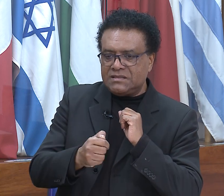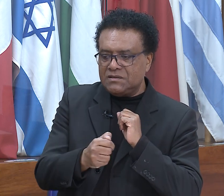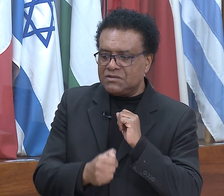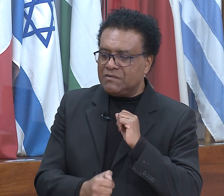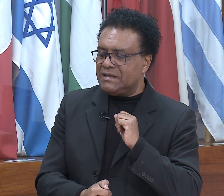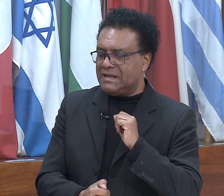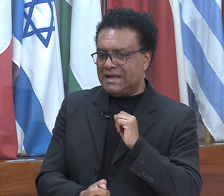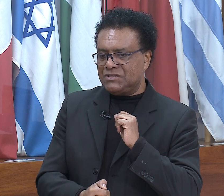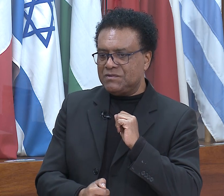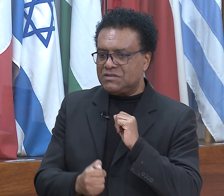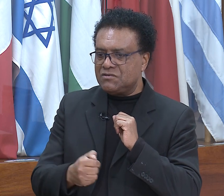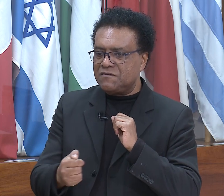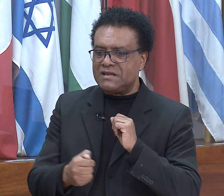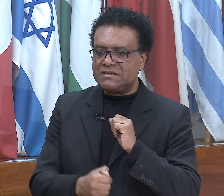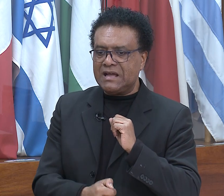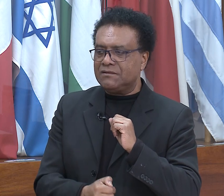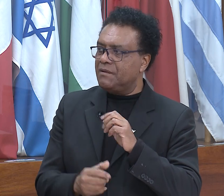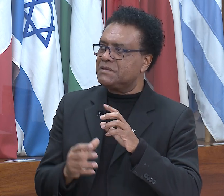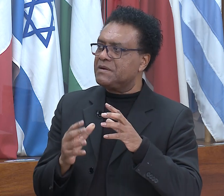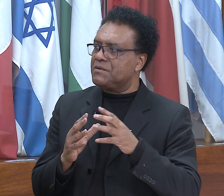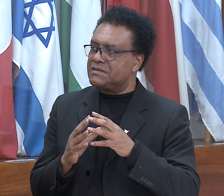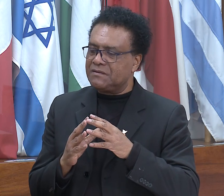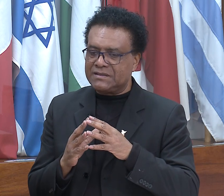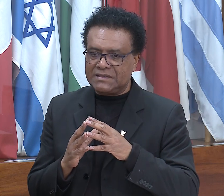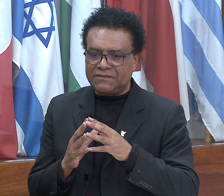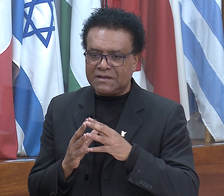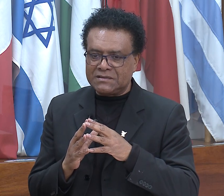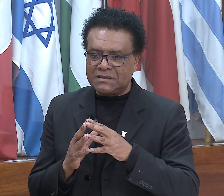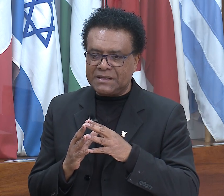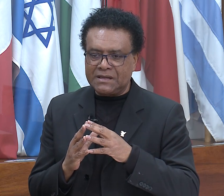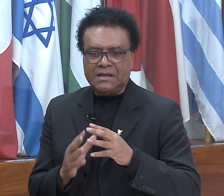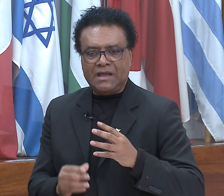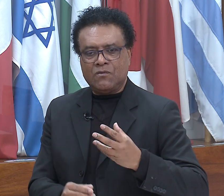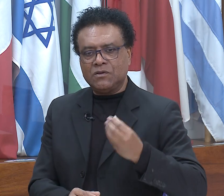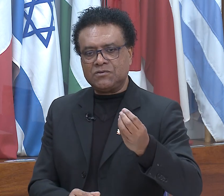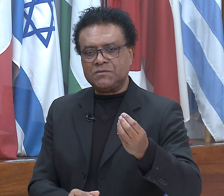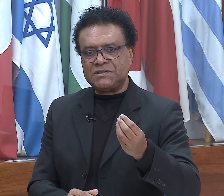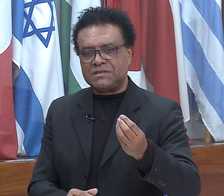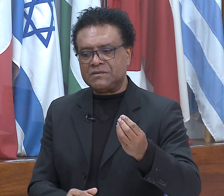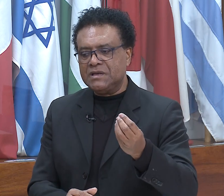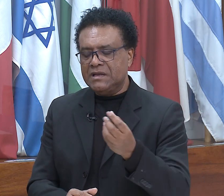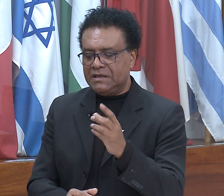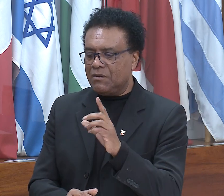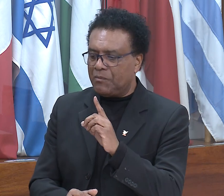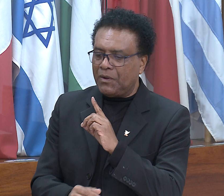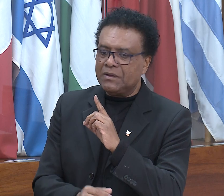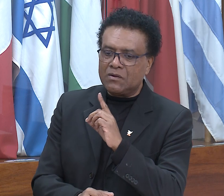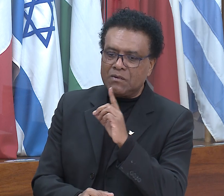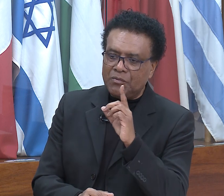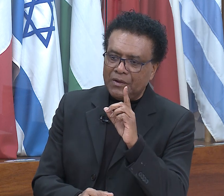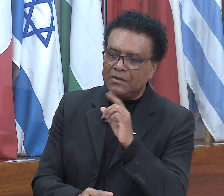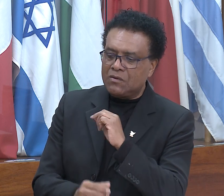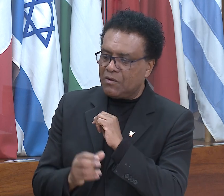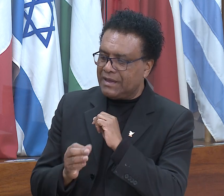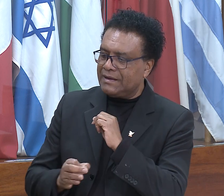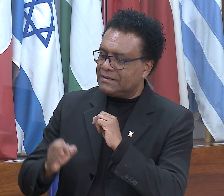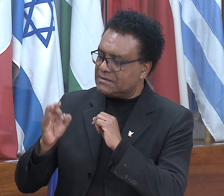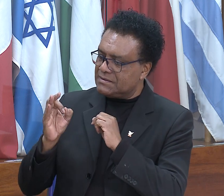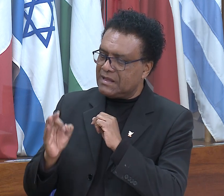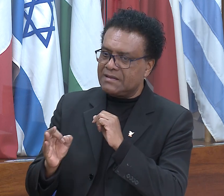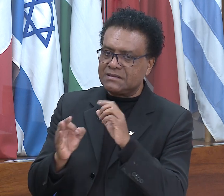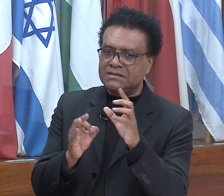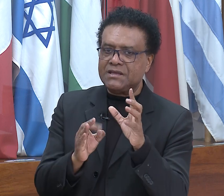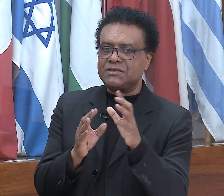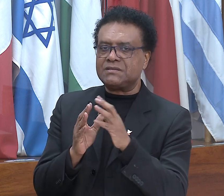ensino de qualidade o ensino diferenciado não é a mesma coisa que a Universidade Federal de Santa Maria é um outro tipo de ensino e eu apoio como apoio qualquer